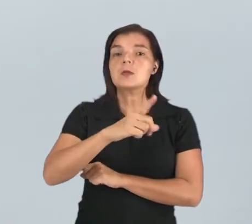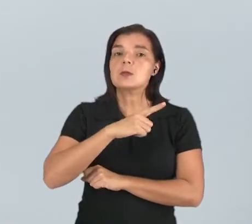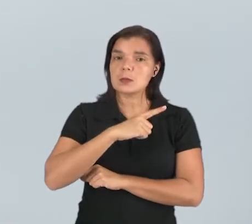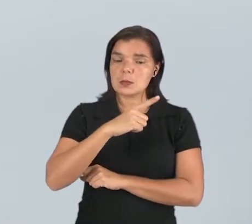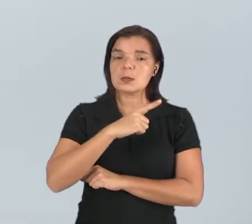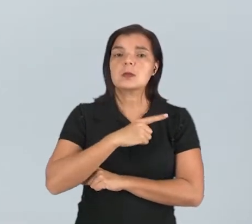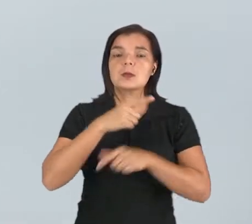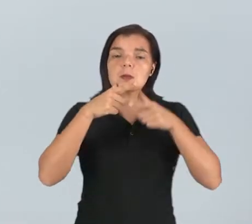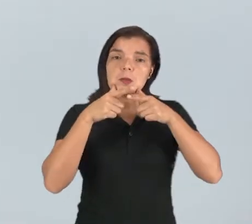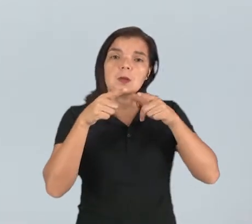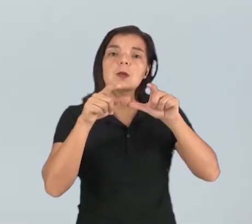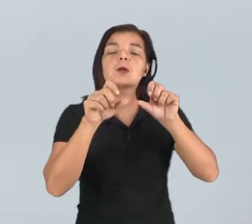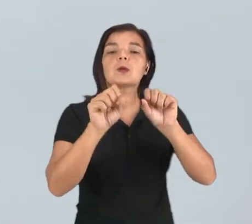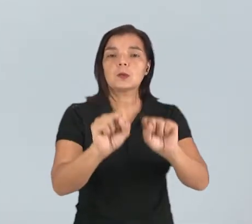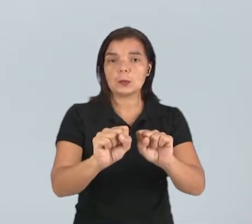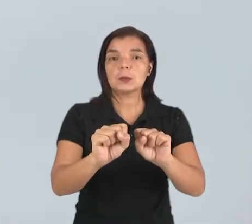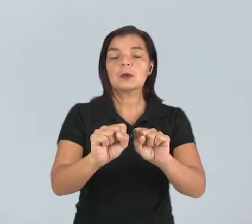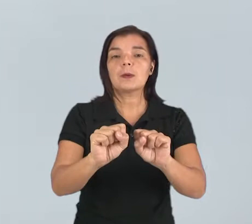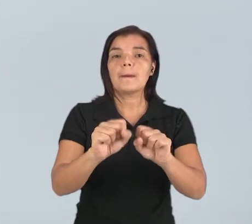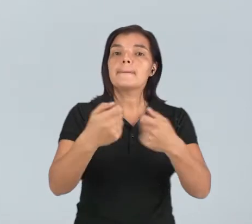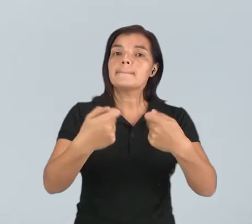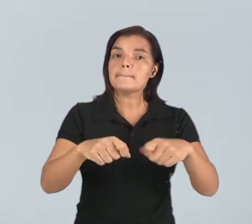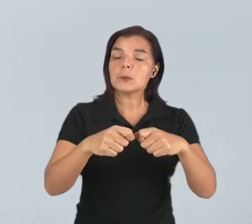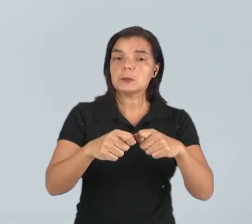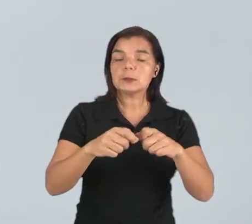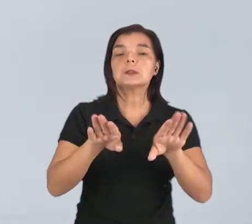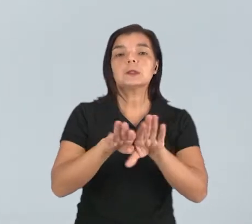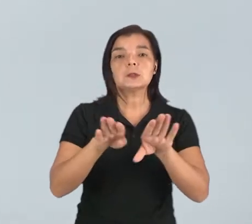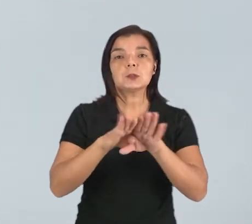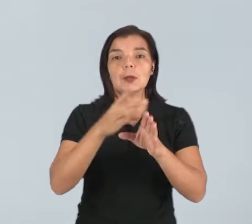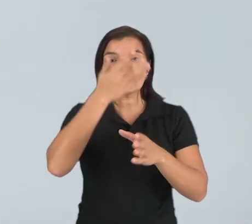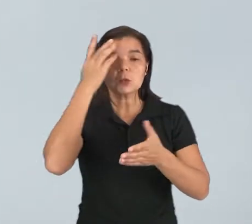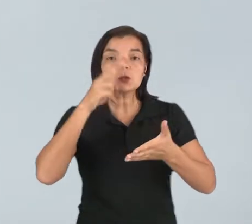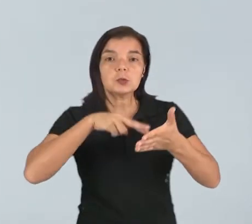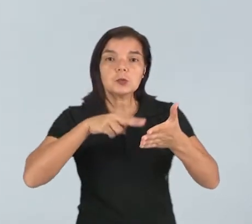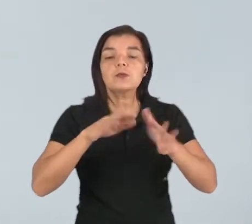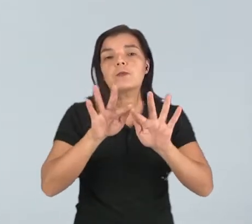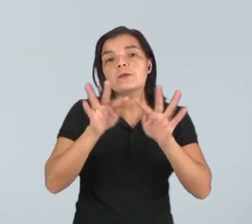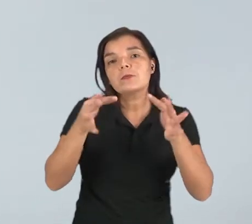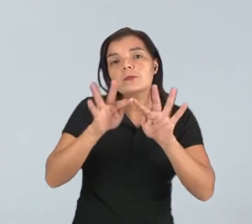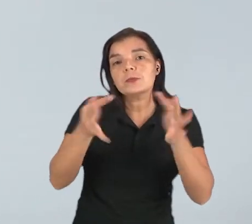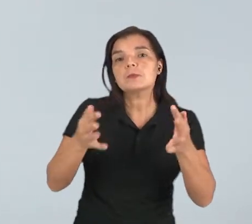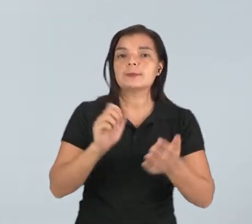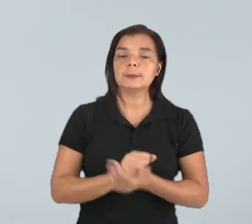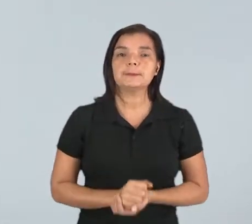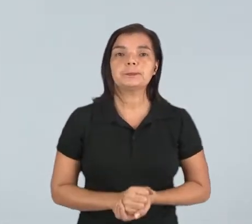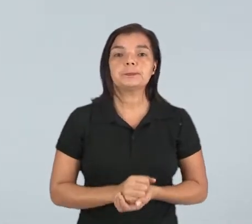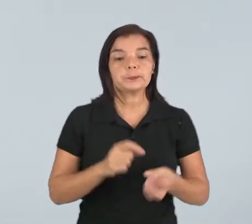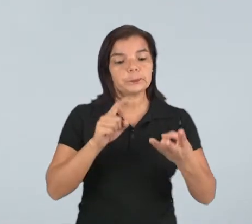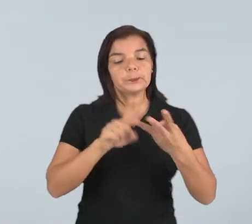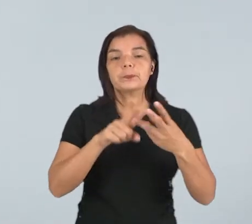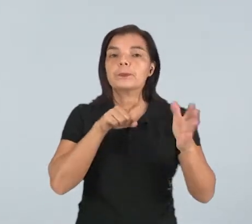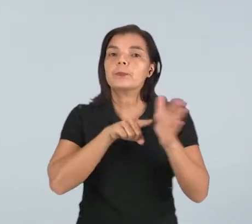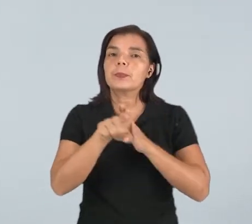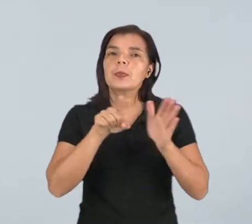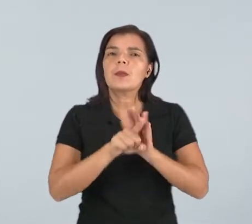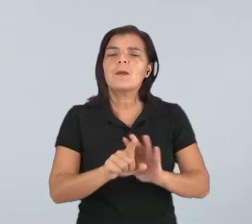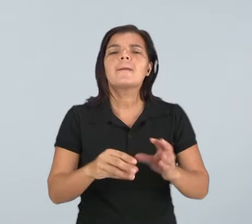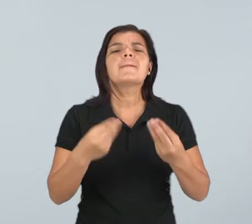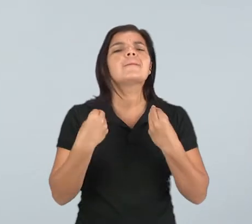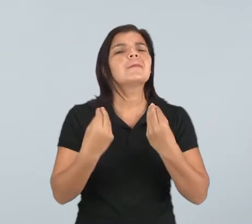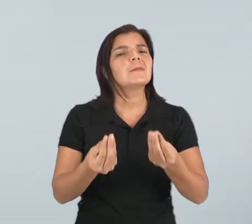ser uma linguagem que deve ser acessível para todos. E a terceira pergunta, para que eu